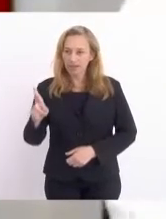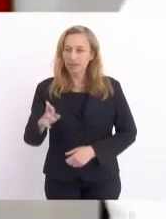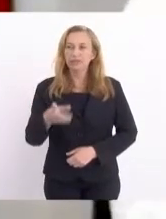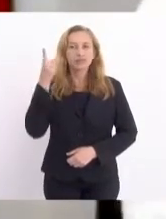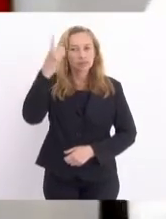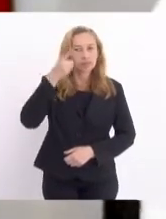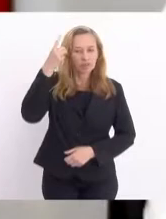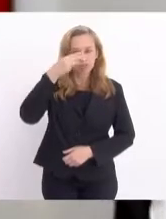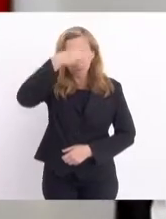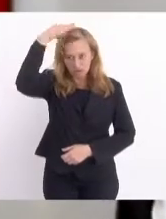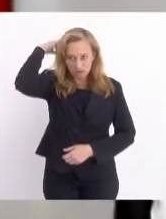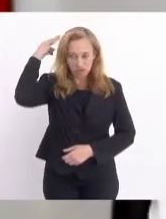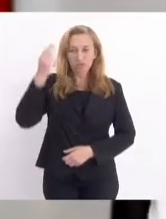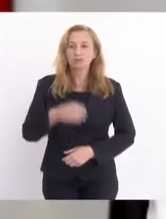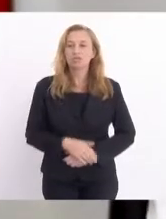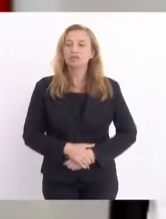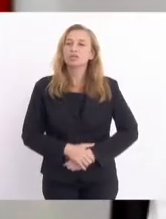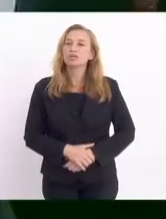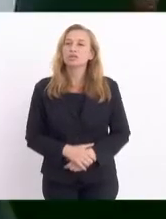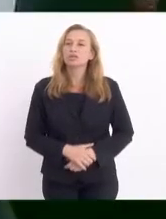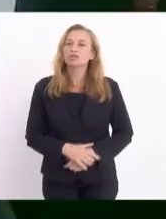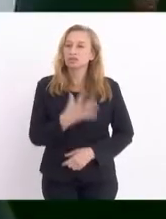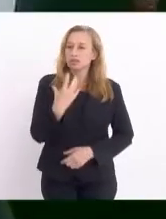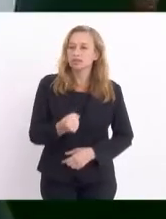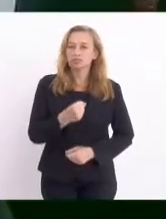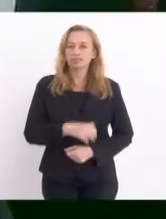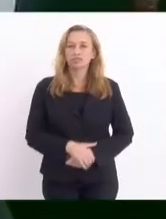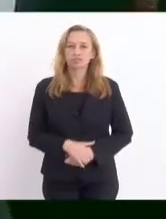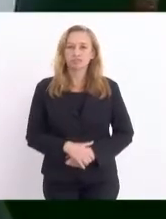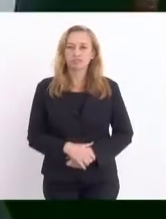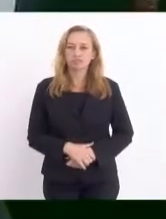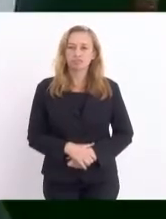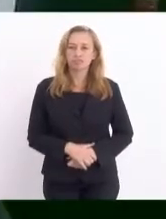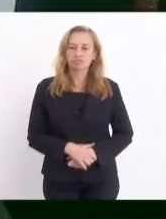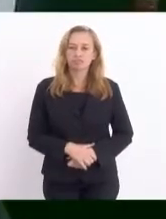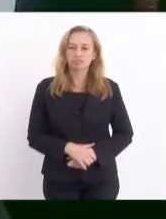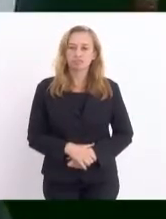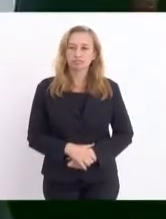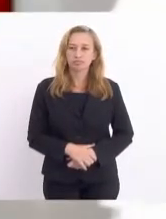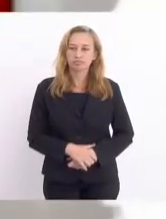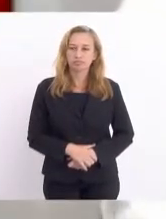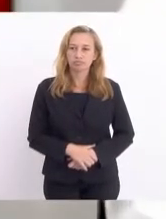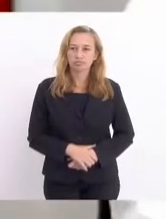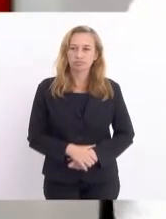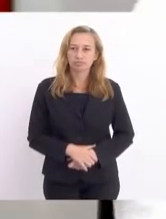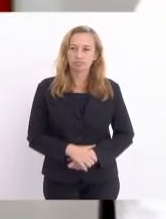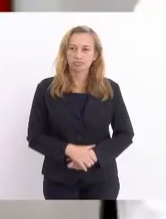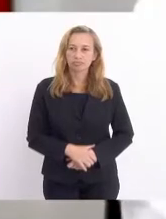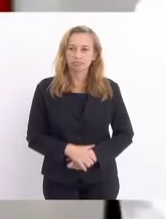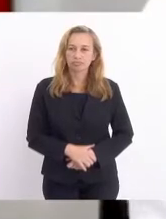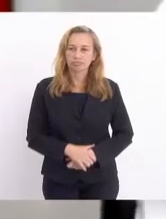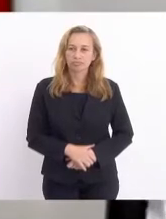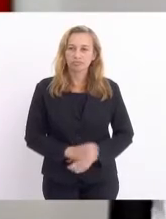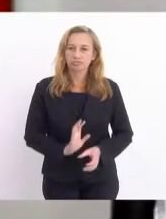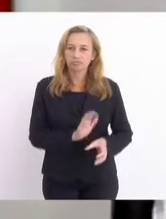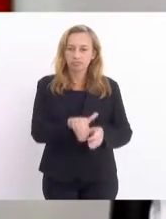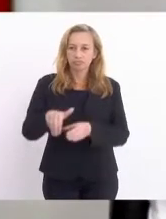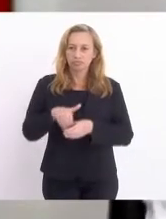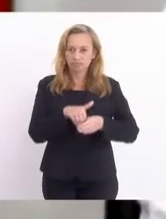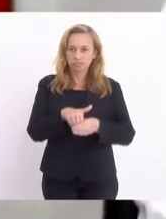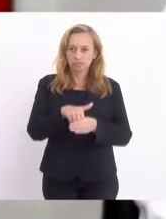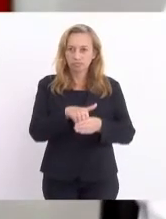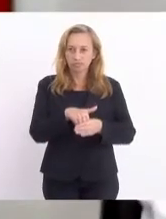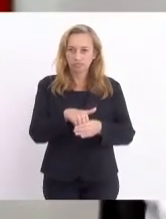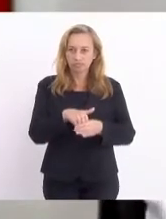Deputado Márcio Pacheco. Favorável. Com os pareceres emitidos, em votação,